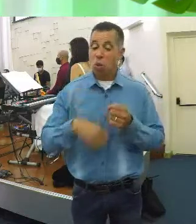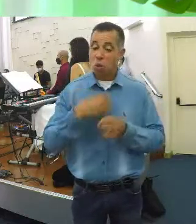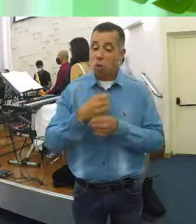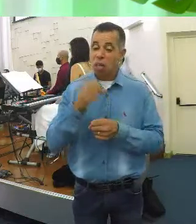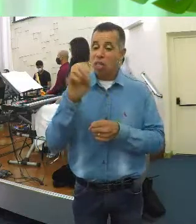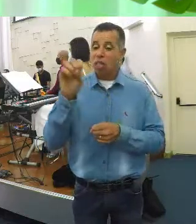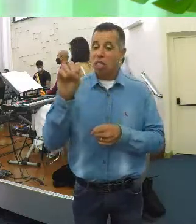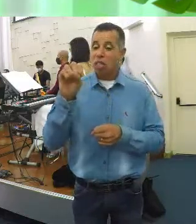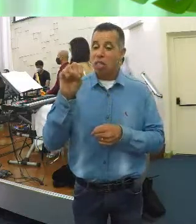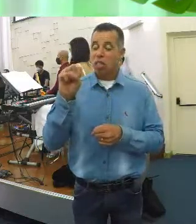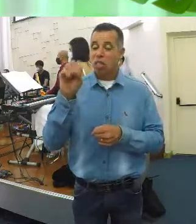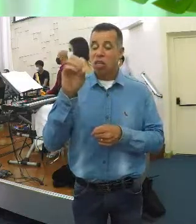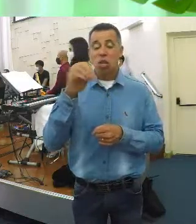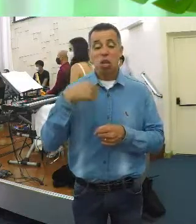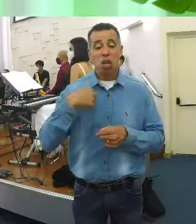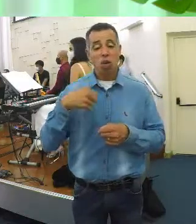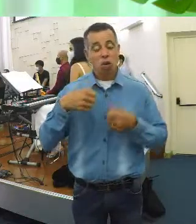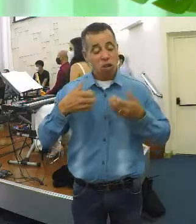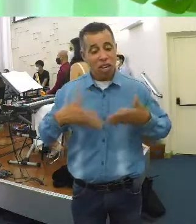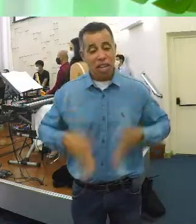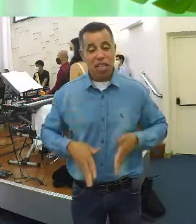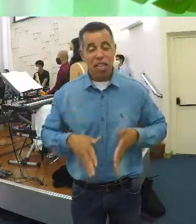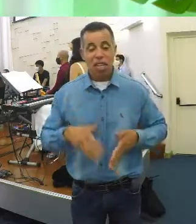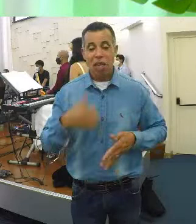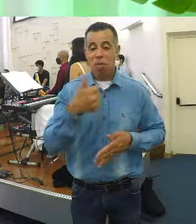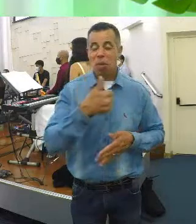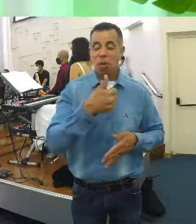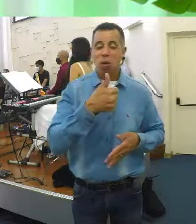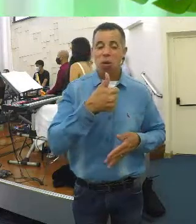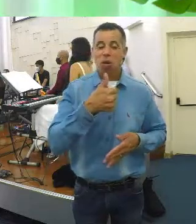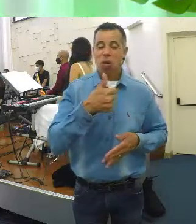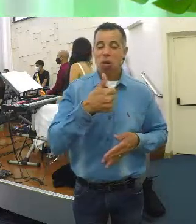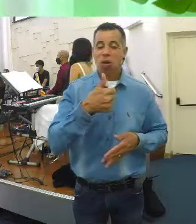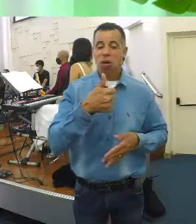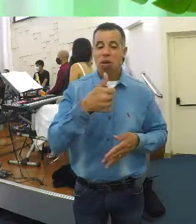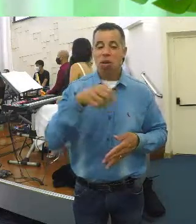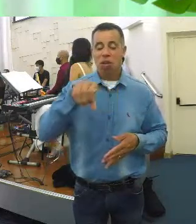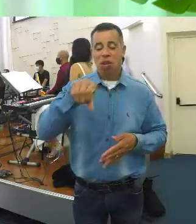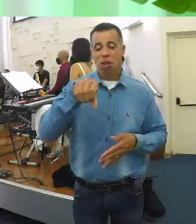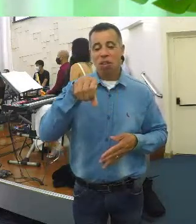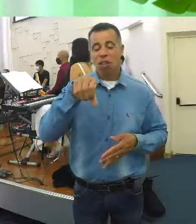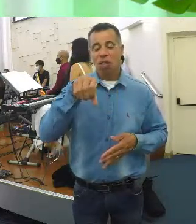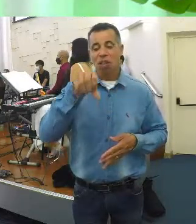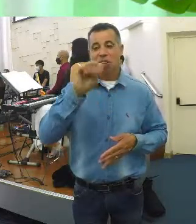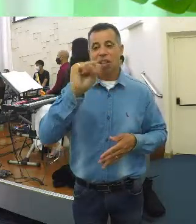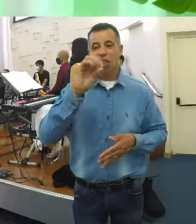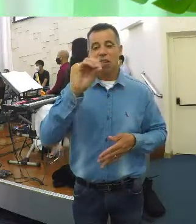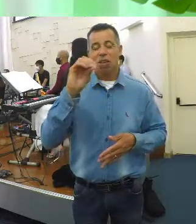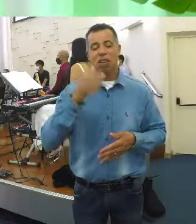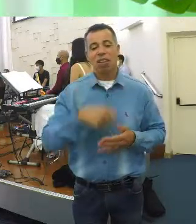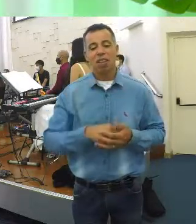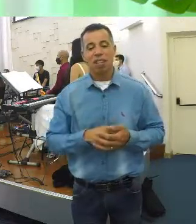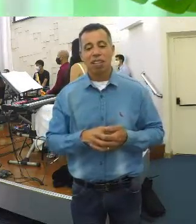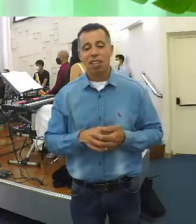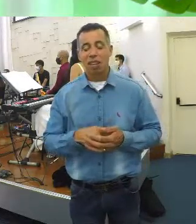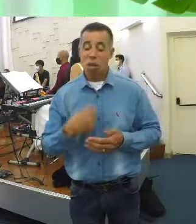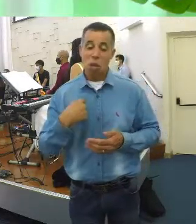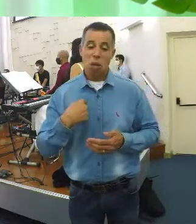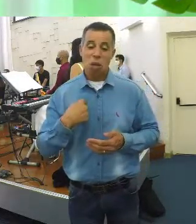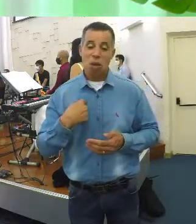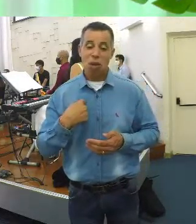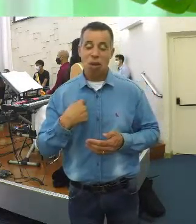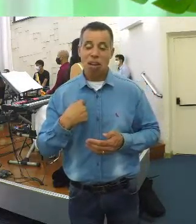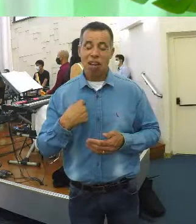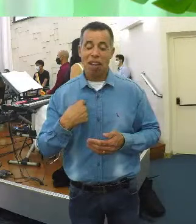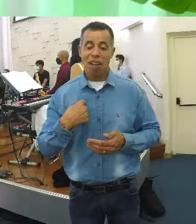nasci em 1980, eu nasci. E antes que os irmãos digam que eu sou vaidoso, é porque eu sou